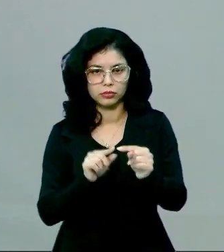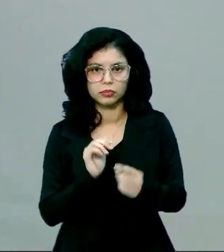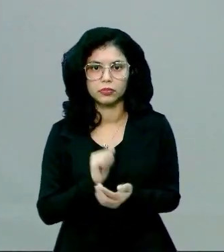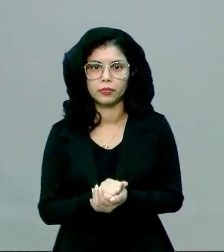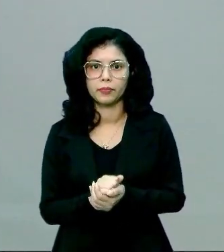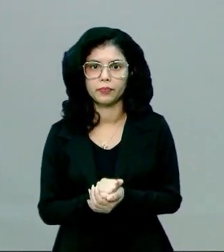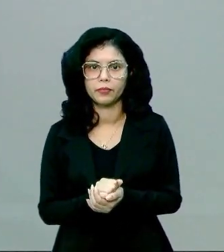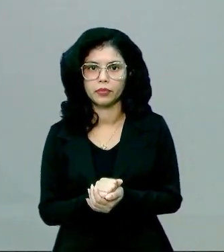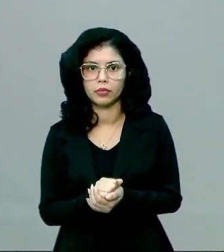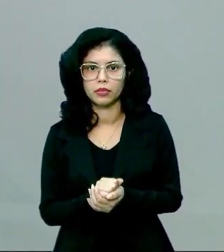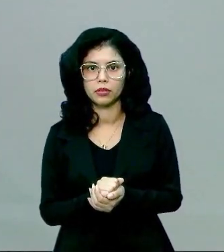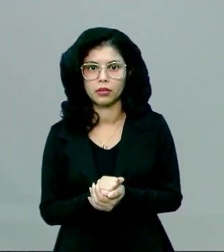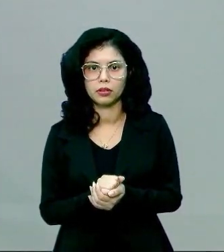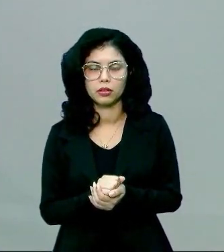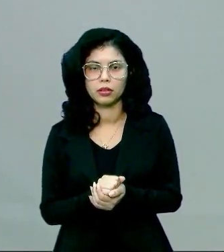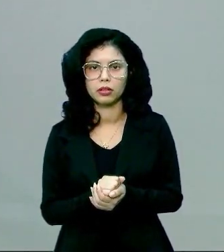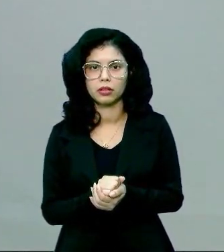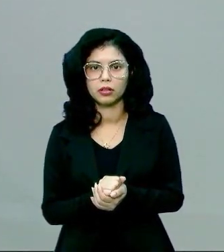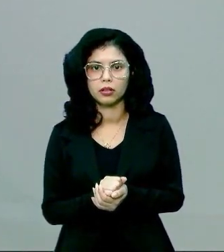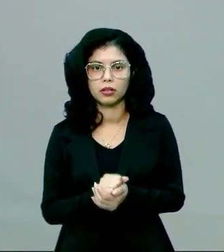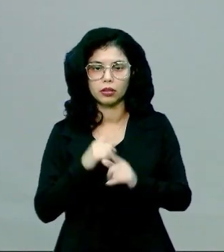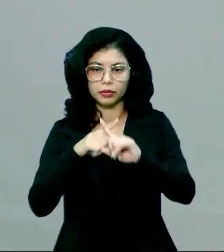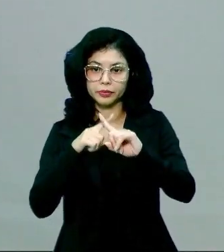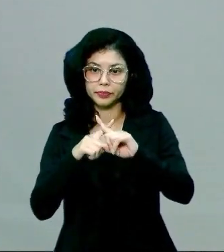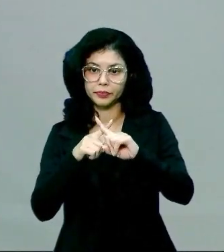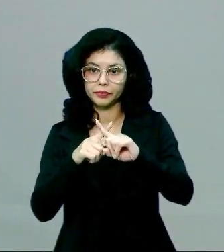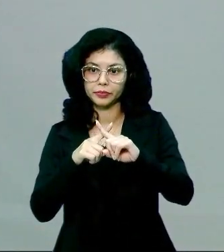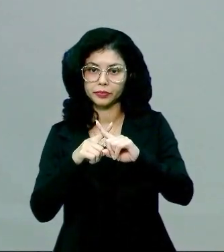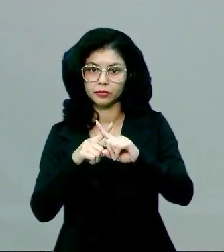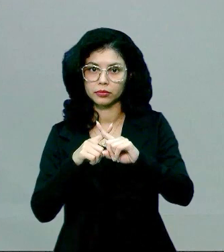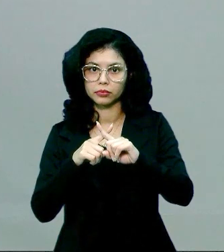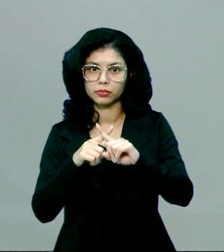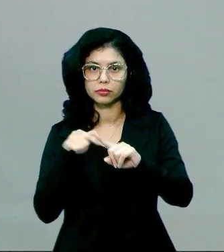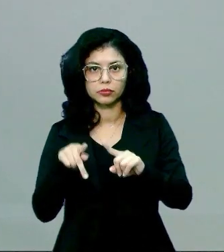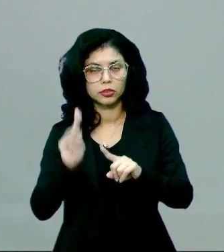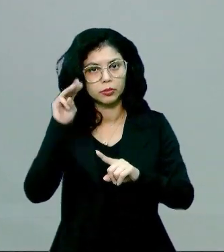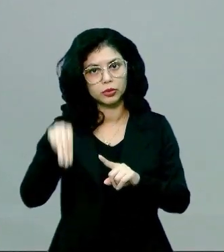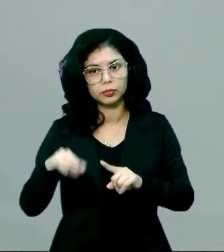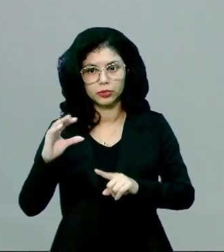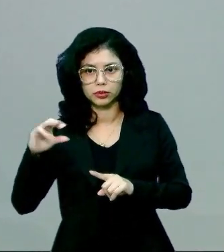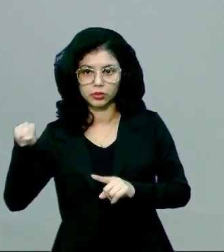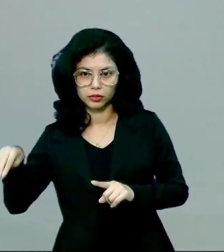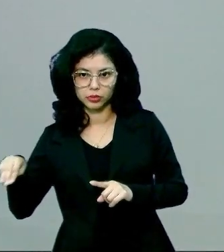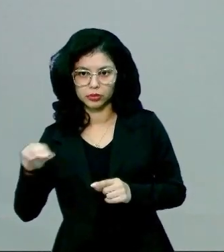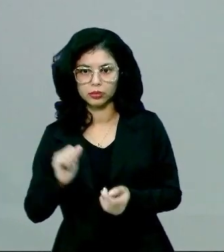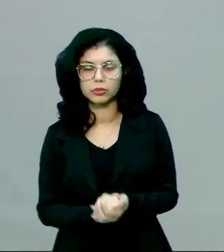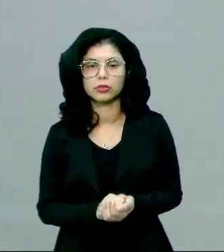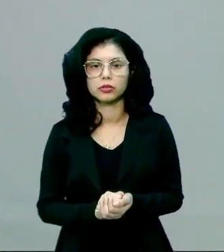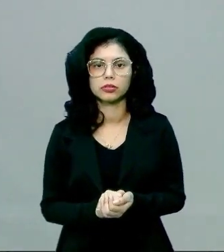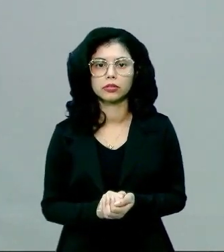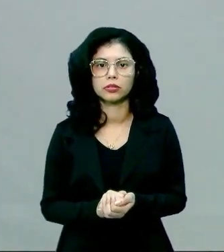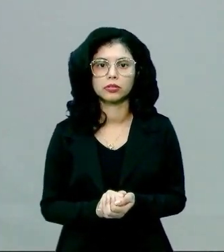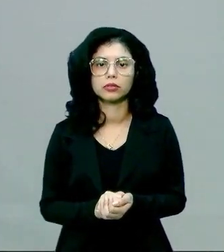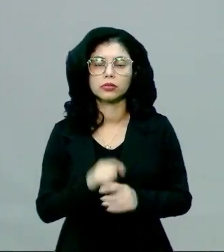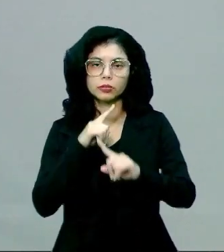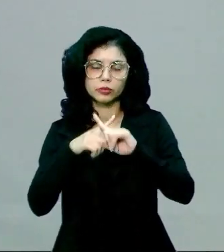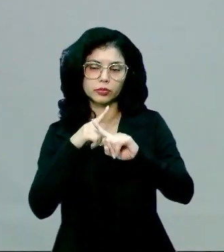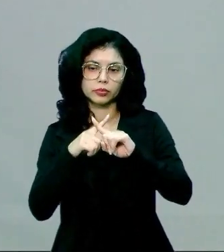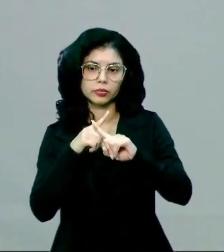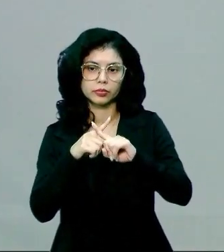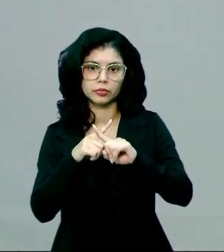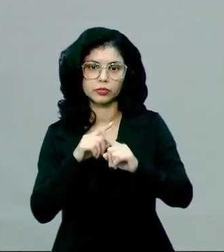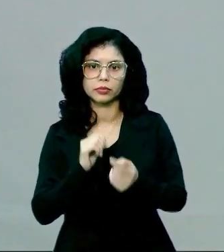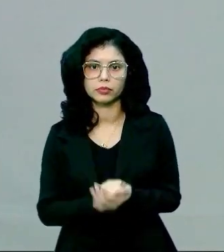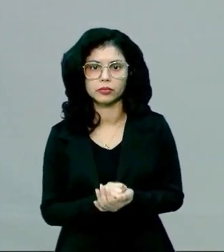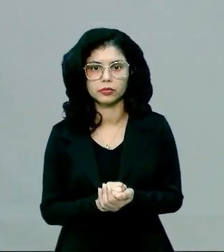Por cima, multiplica, né? Quem vai de quilômetro para centímetro, metro, centímetro, decímetro, milímetro, a gente